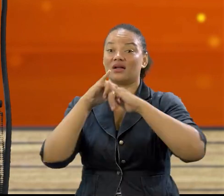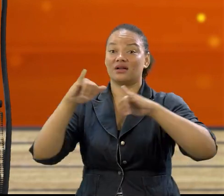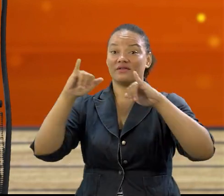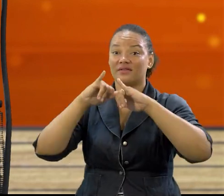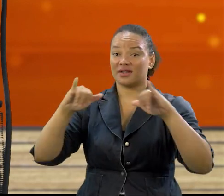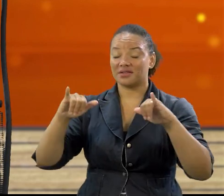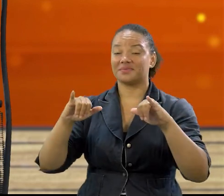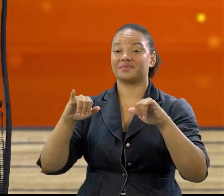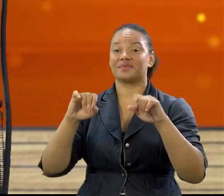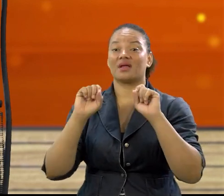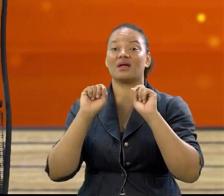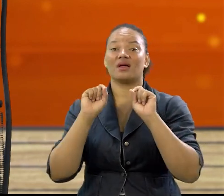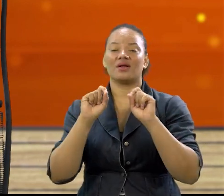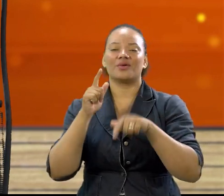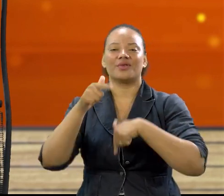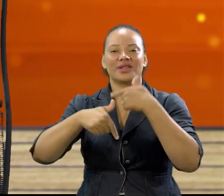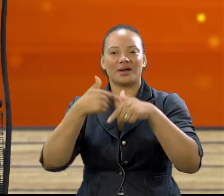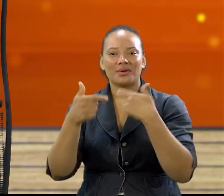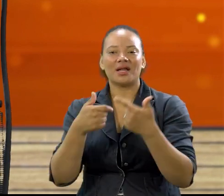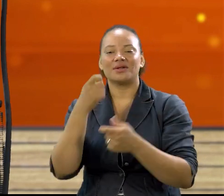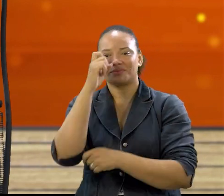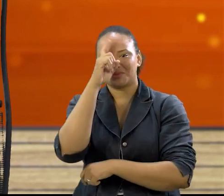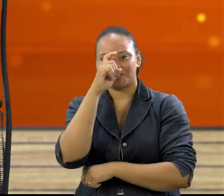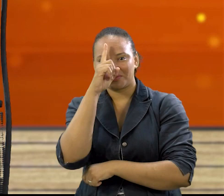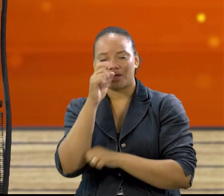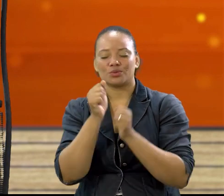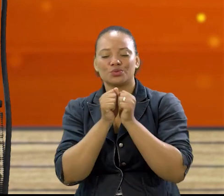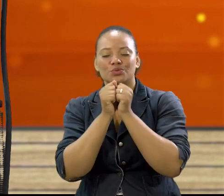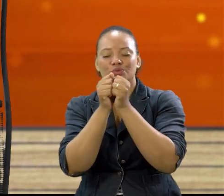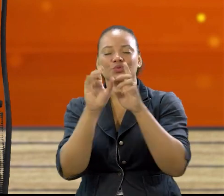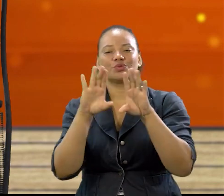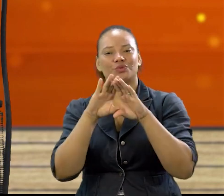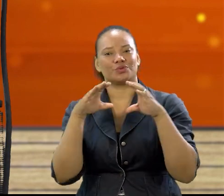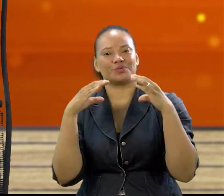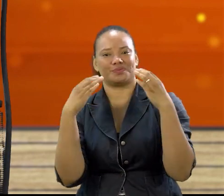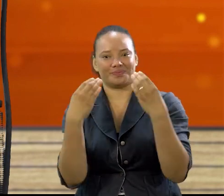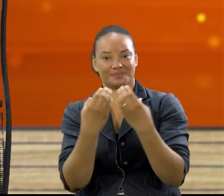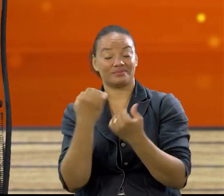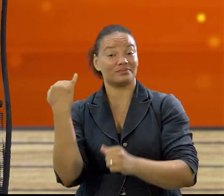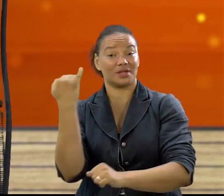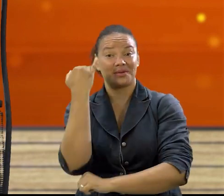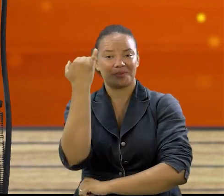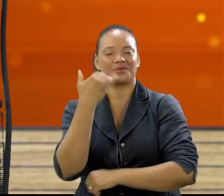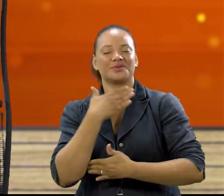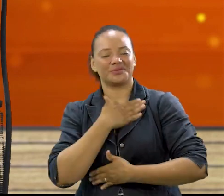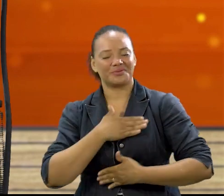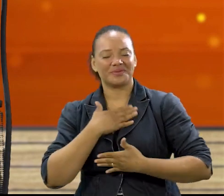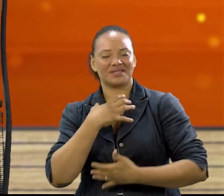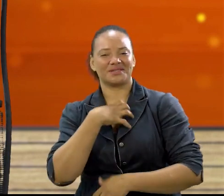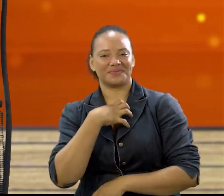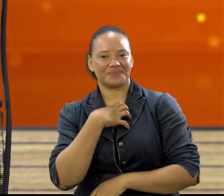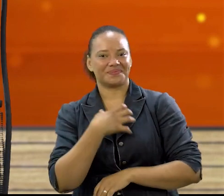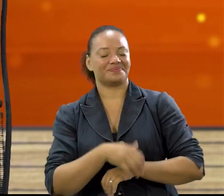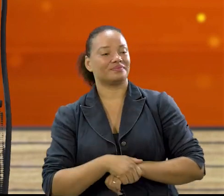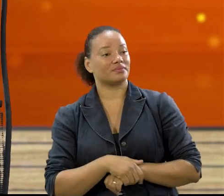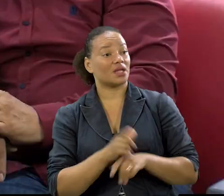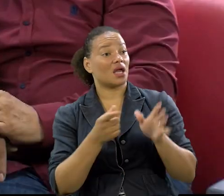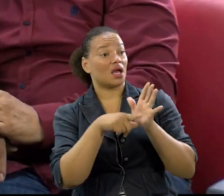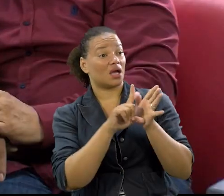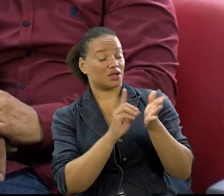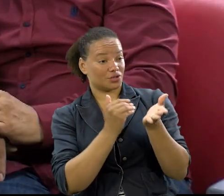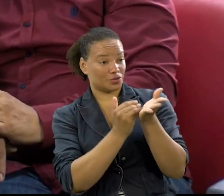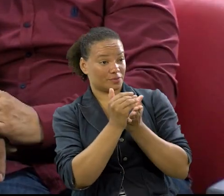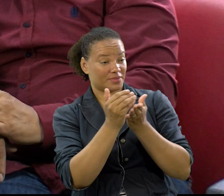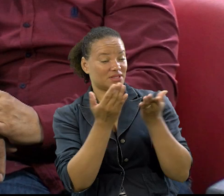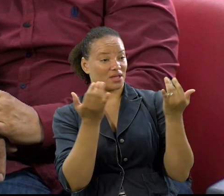divulgando né o trabalho do hospital junto a comunidade isso é muito importante e gratificante eu tava conversando com o Sérgio antes de